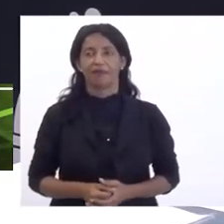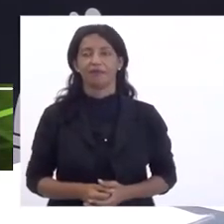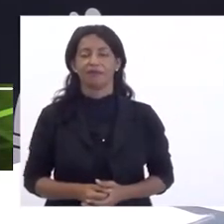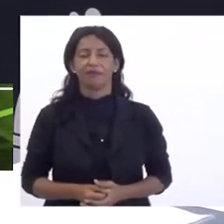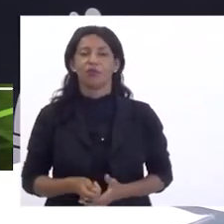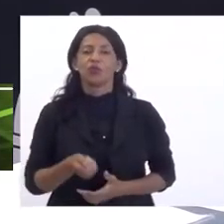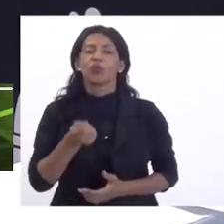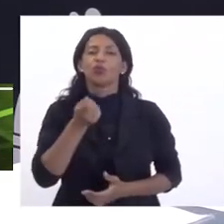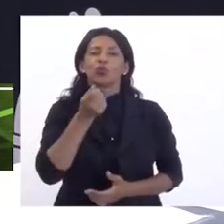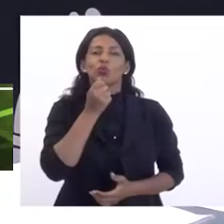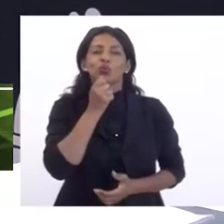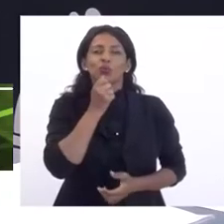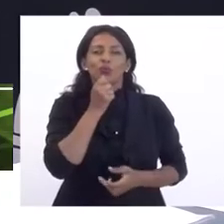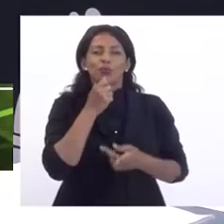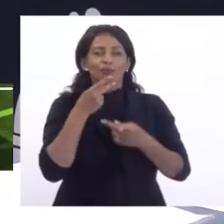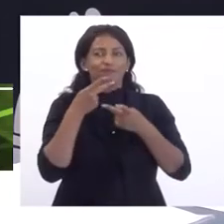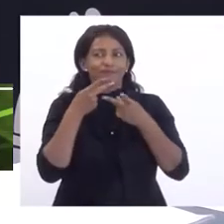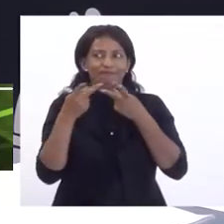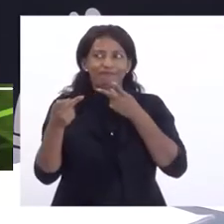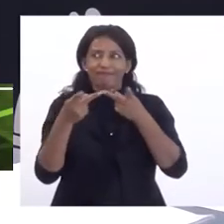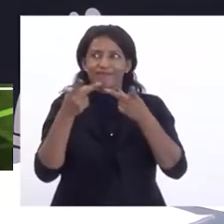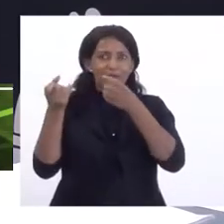não tem argumento possível